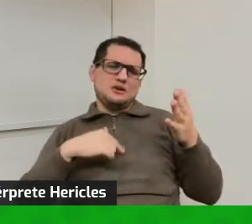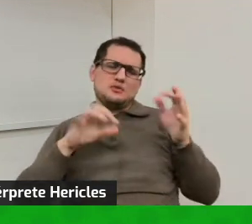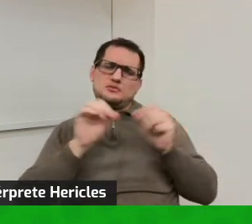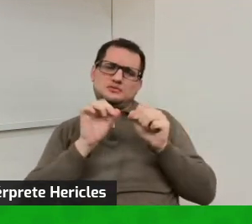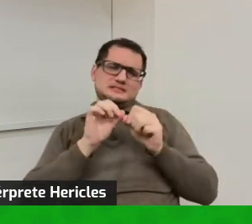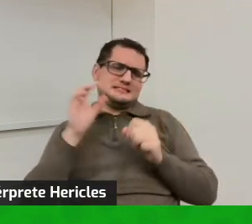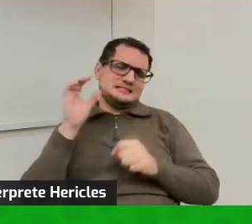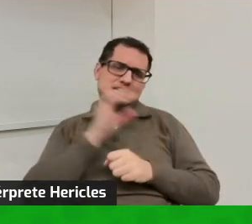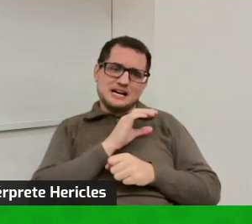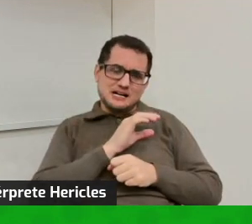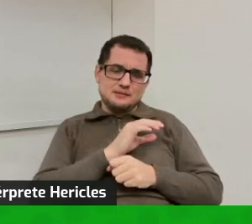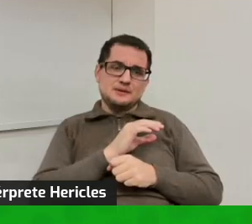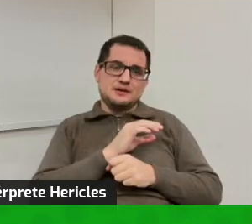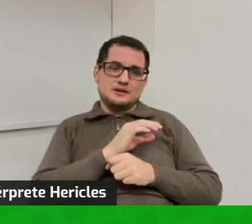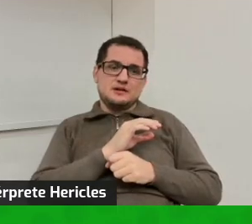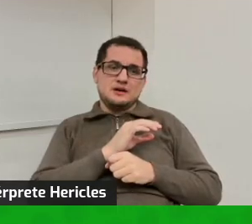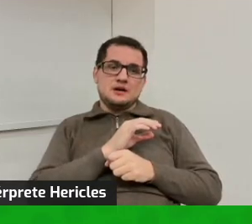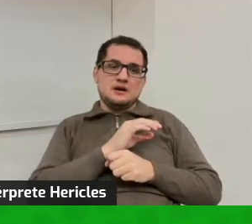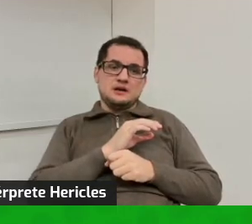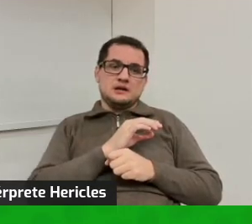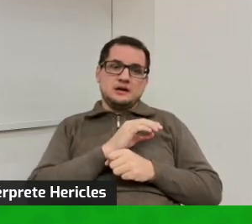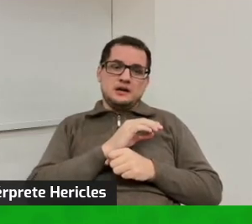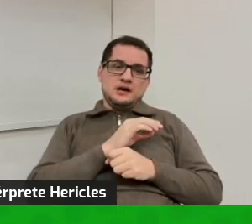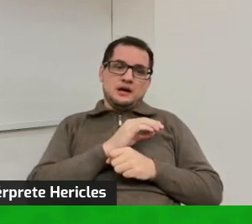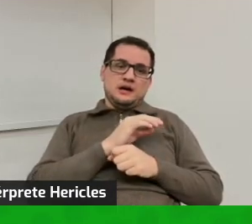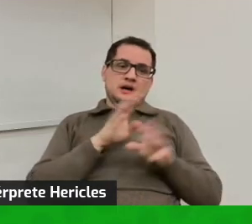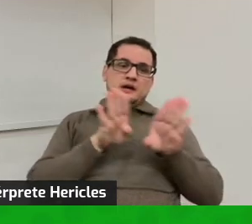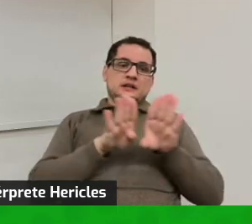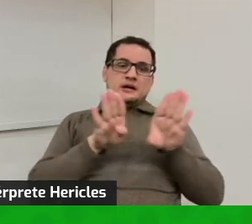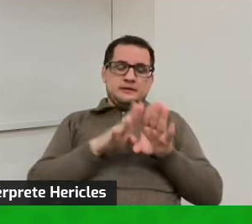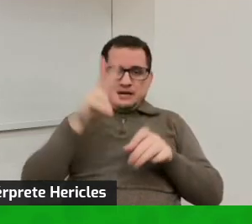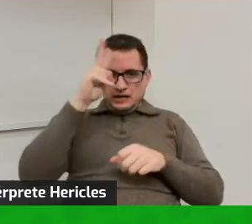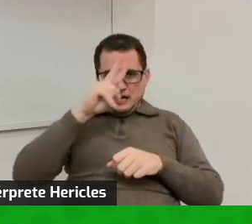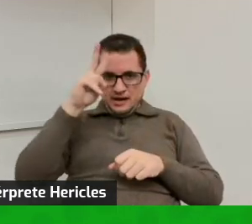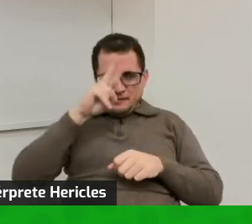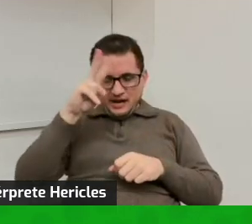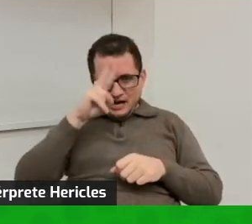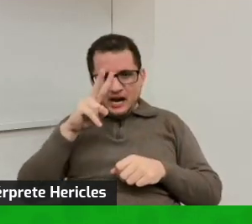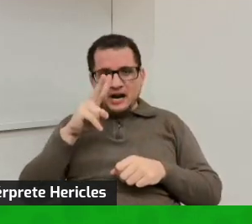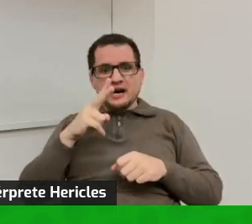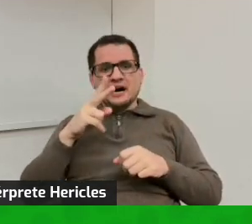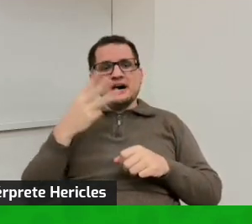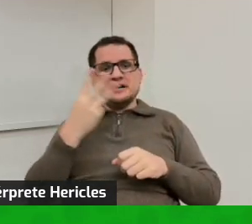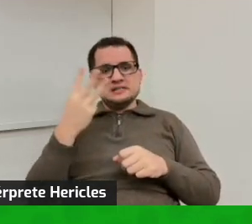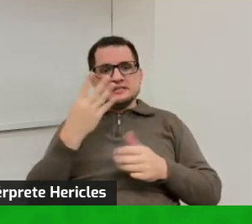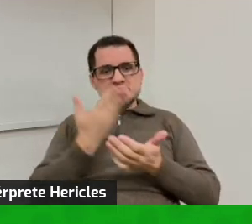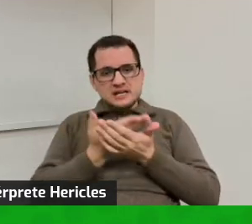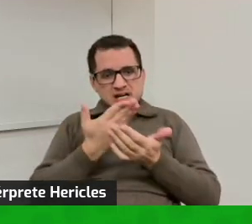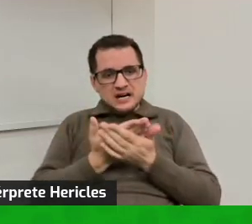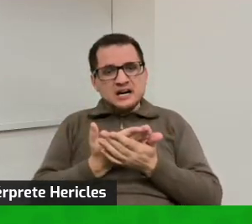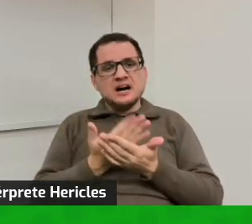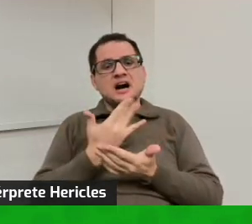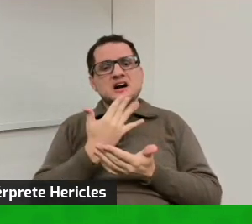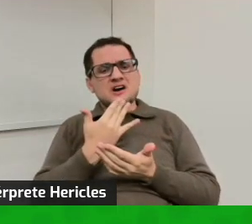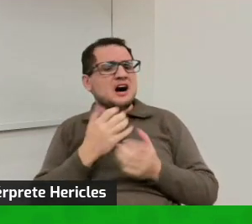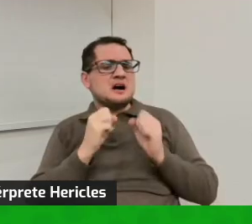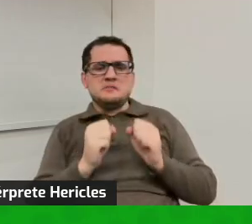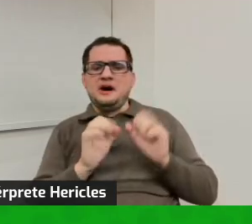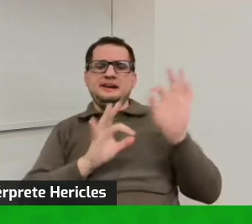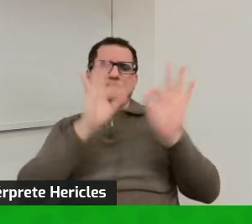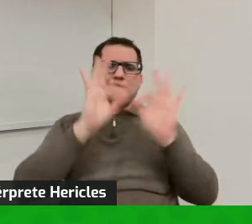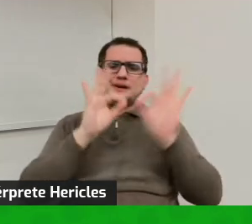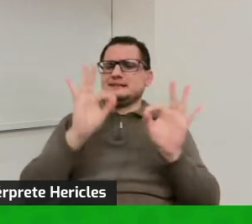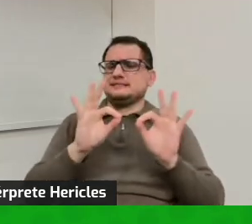já também voltar lá na terceira aula, trazer aquelas questões de cores ali, poderia ter ficado à vontade, ter ajustado, já ter praticado um pouco